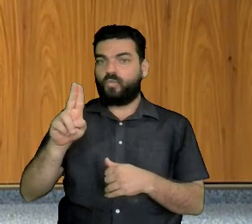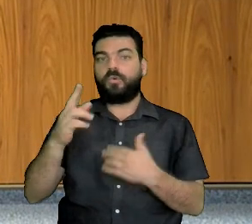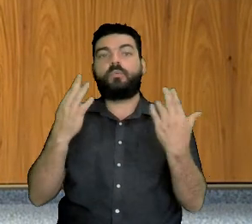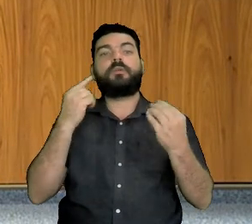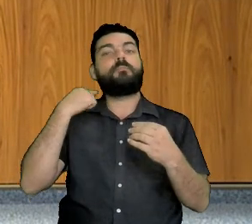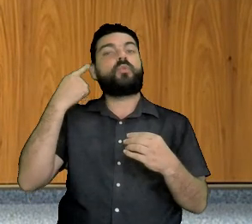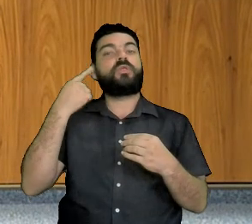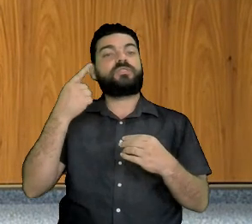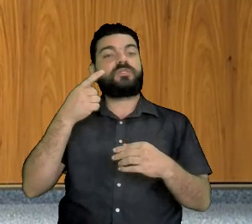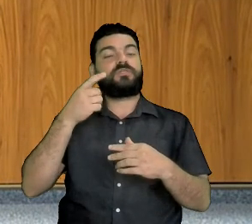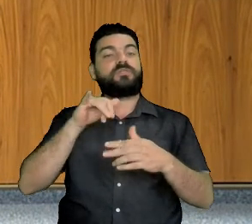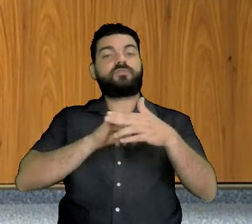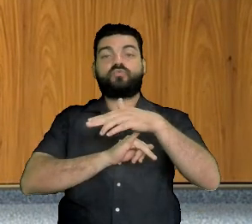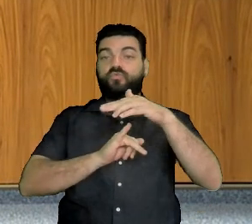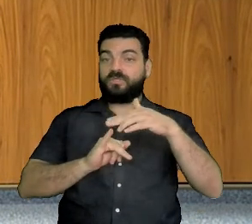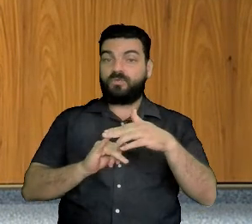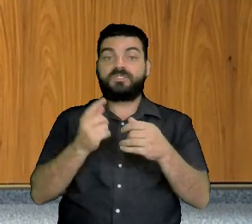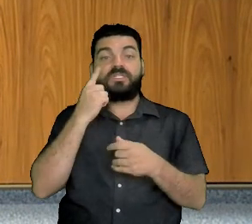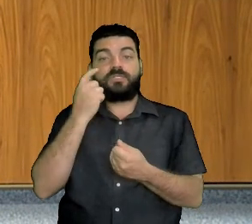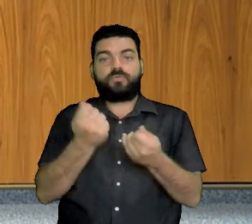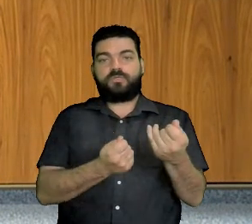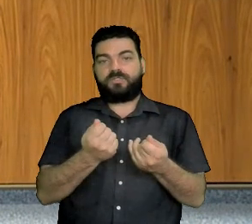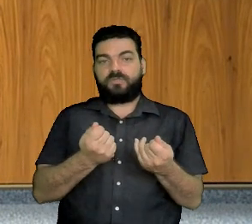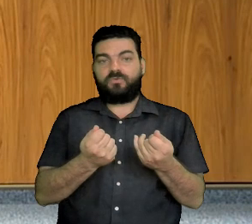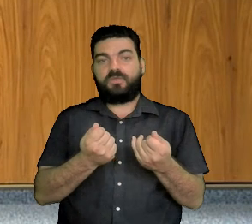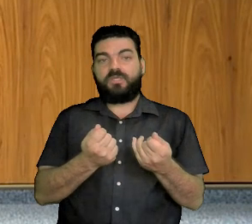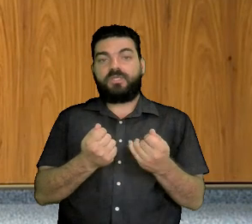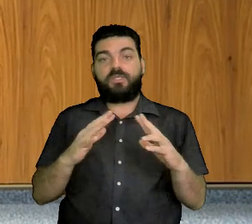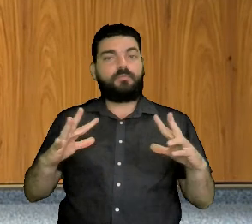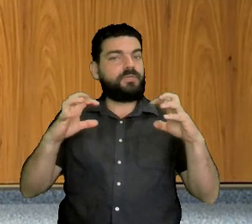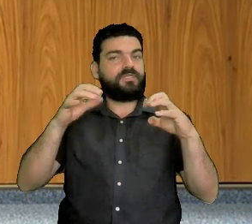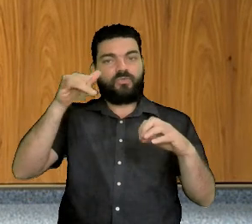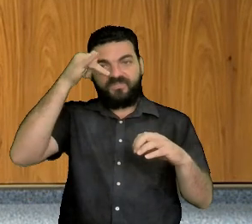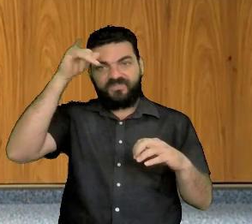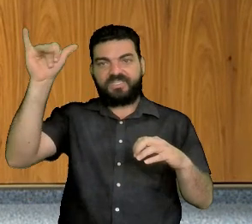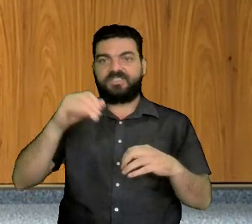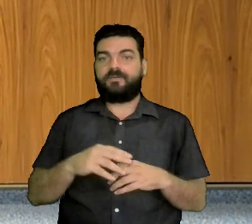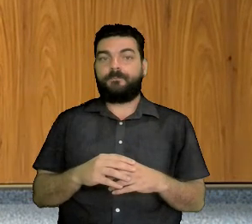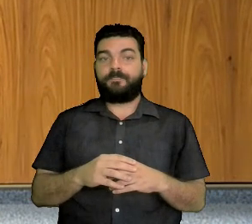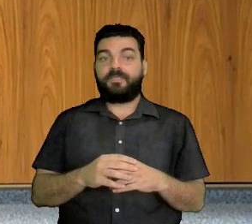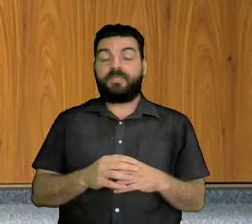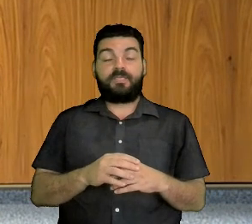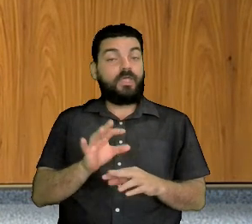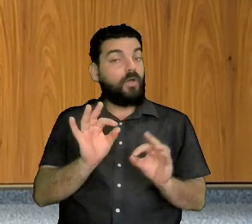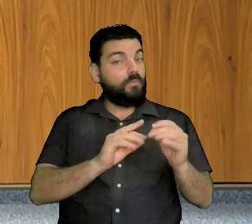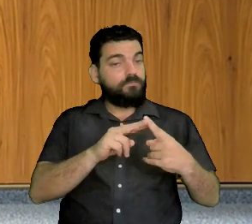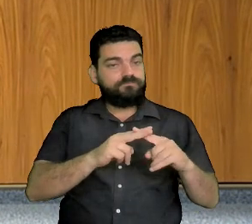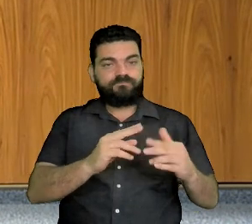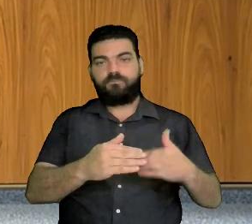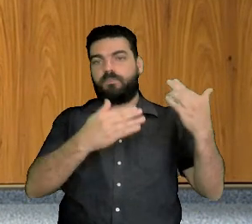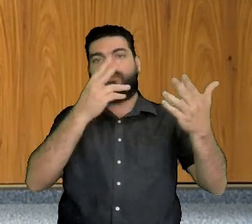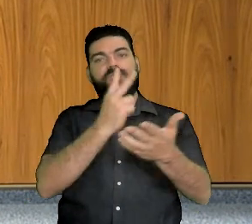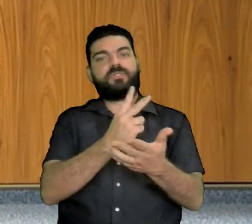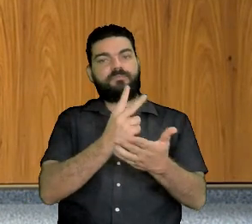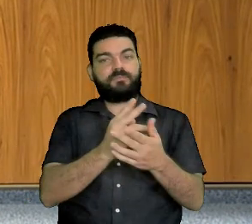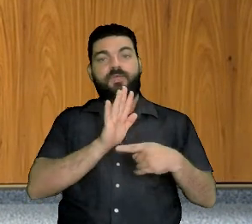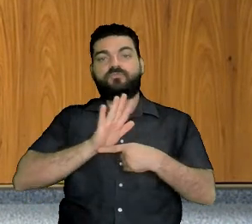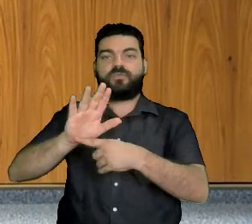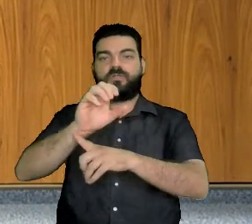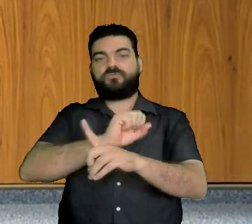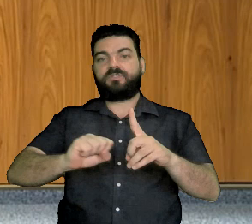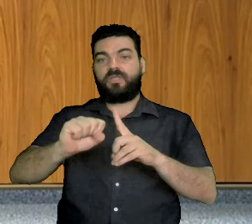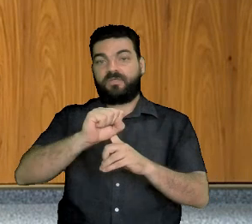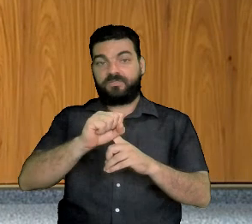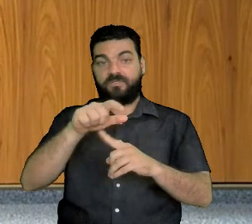política institucional de negociação e redução da litigiosidade, com a melhoria permanente da qualidade do serviço prestado à sociedade.